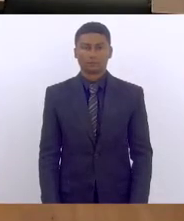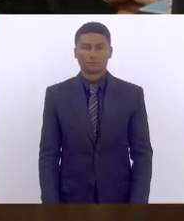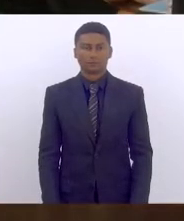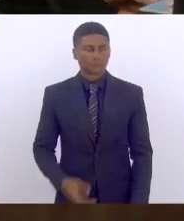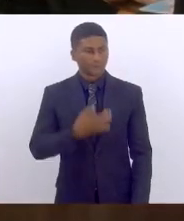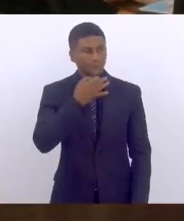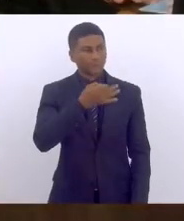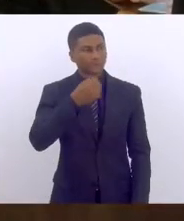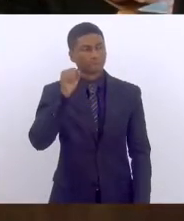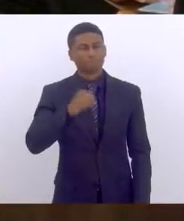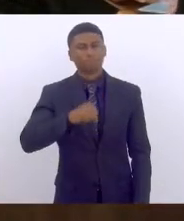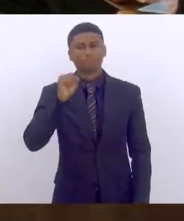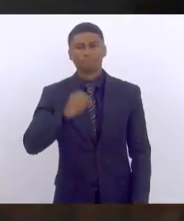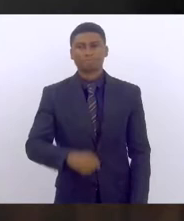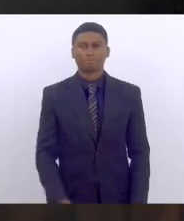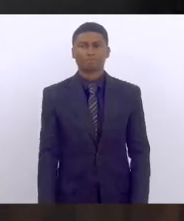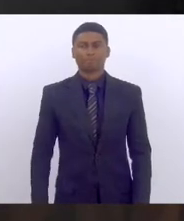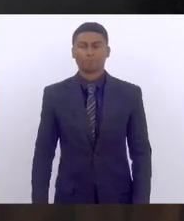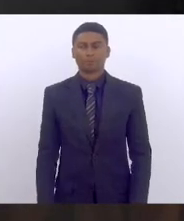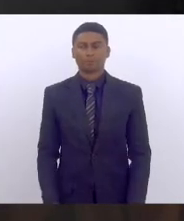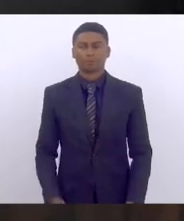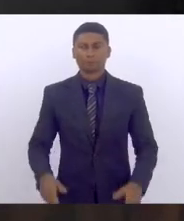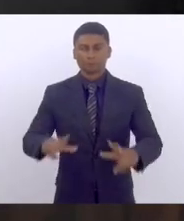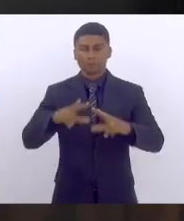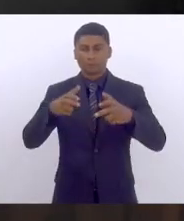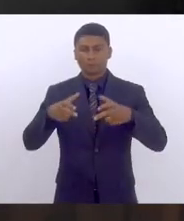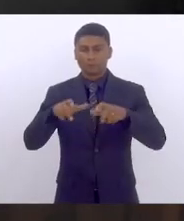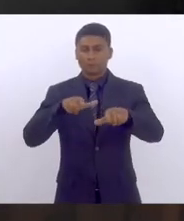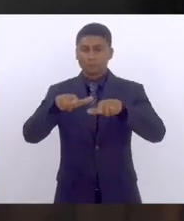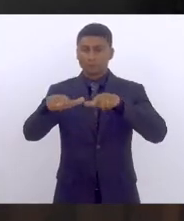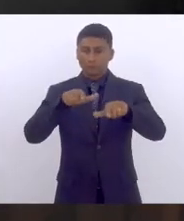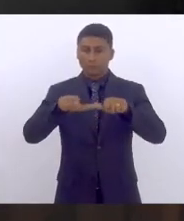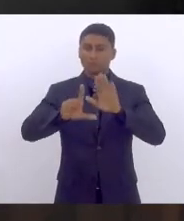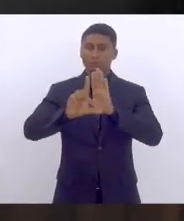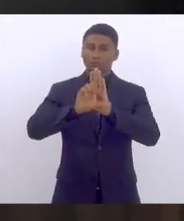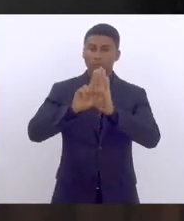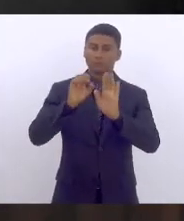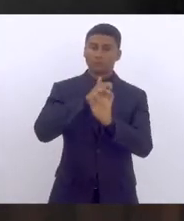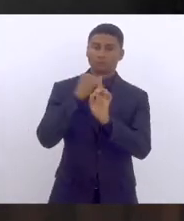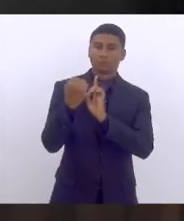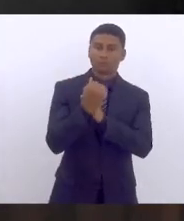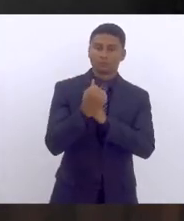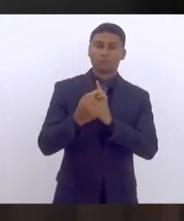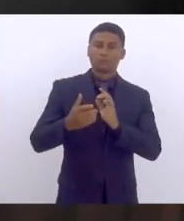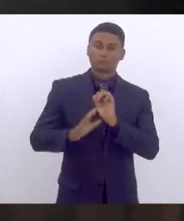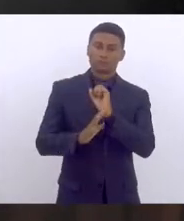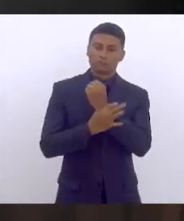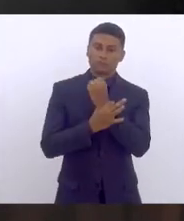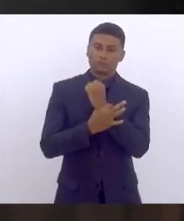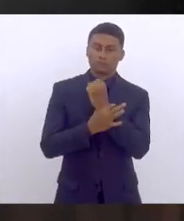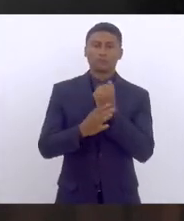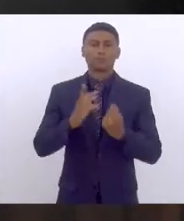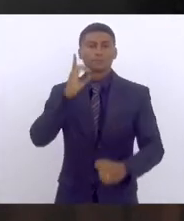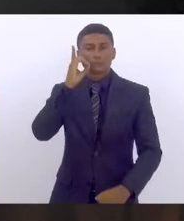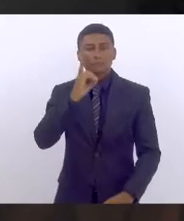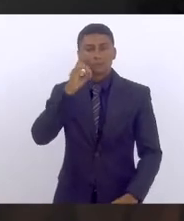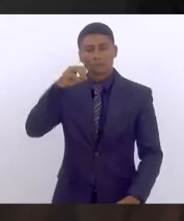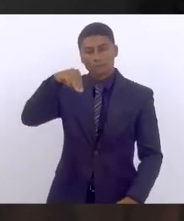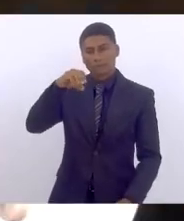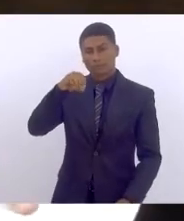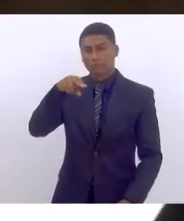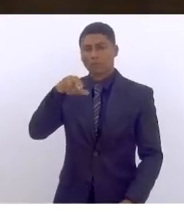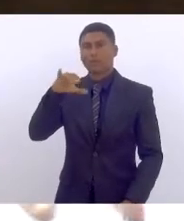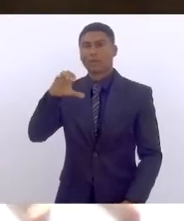Parecer favorável. Pela Comissão de Trabalho, Legislação Social e Seguridade Social, deputada Mônica Francisco.